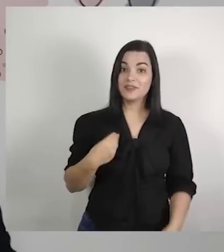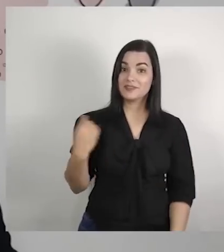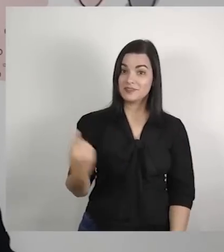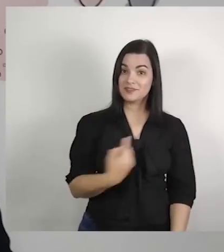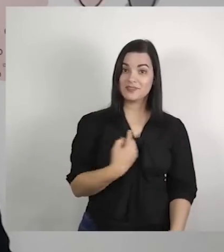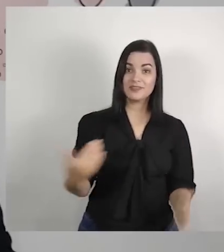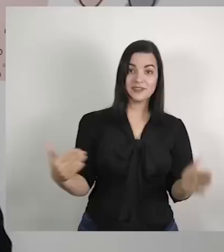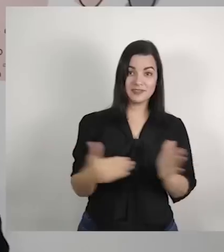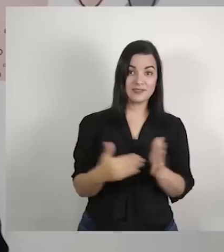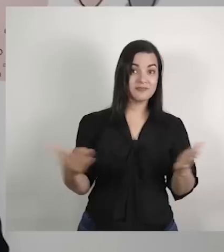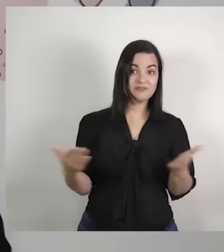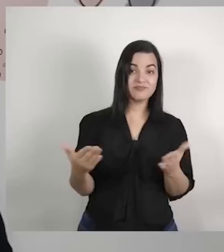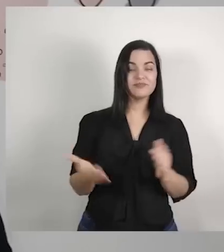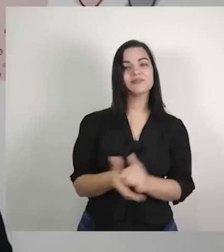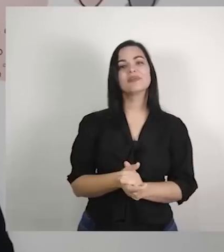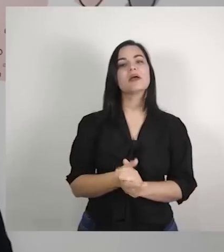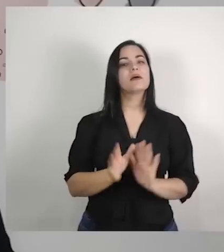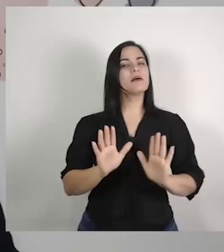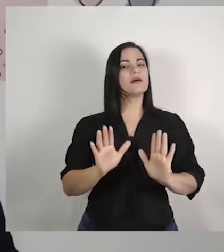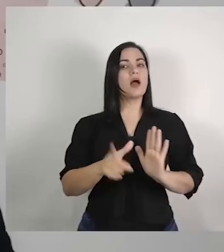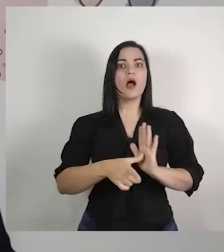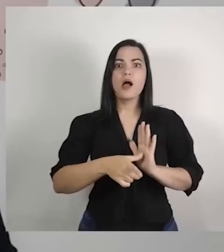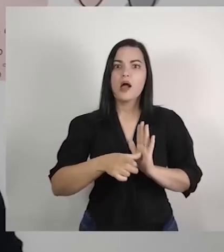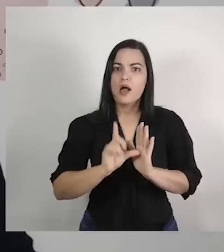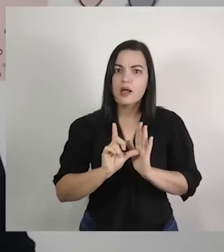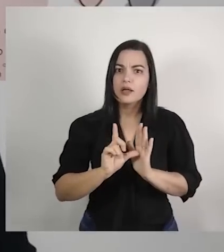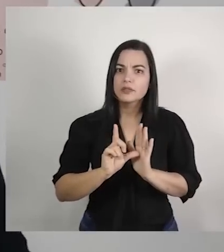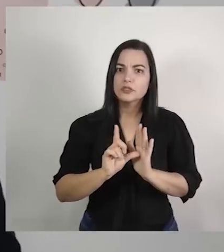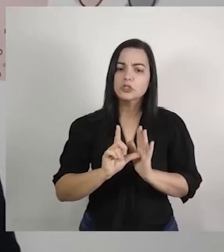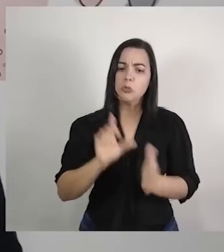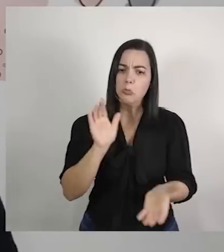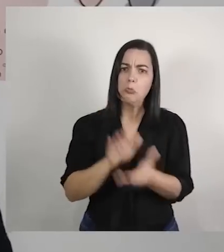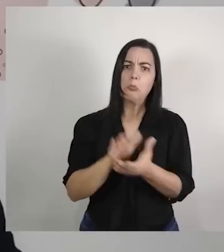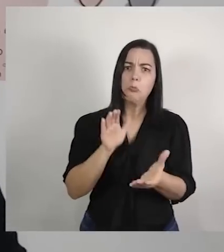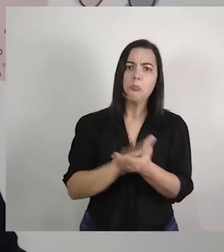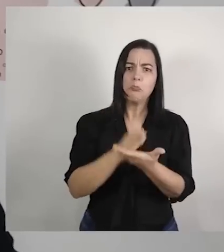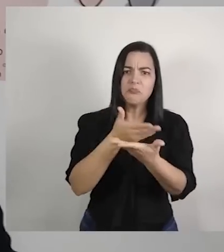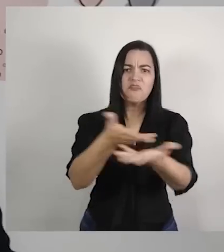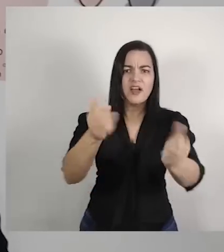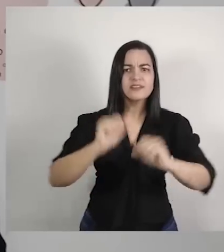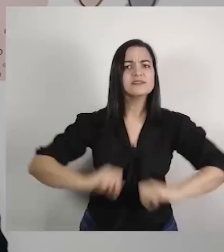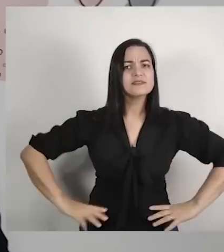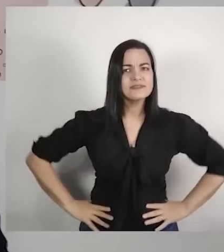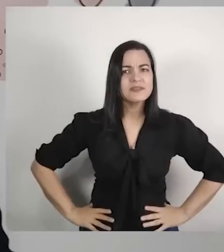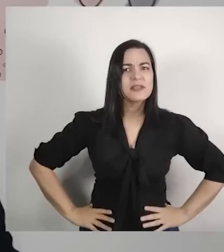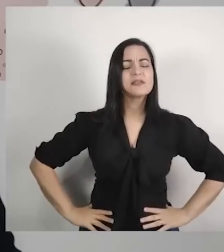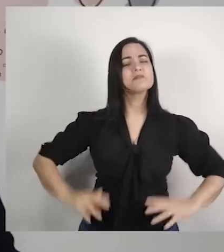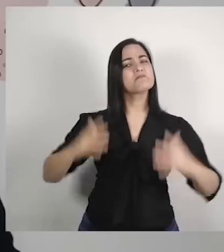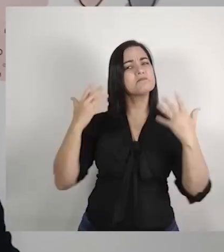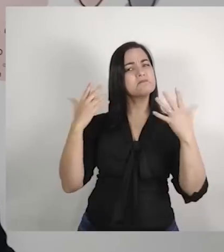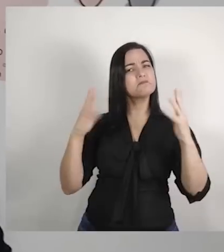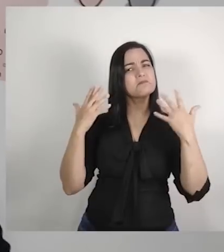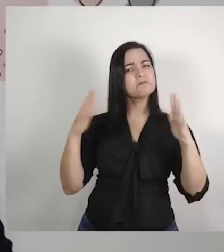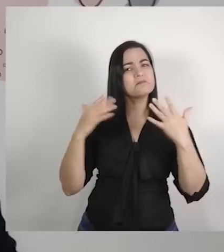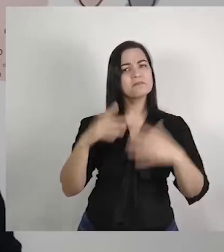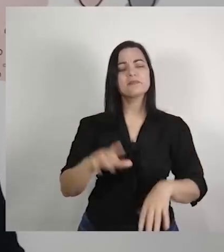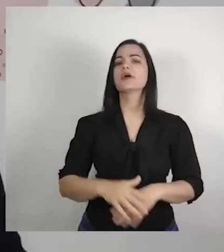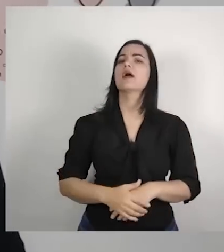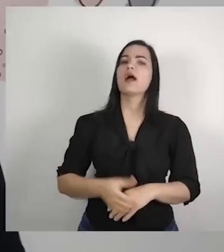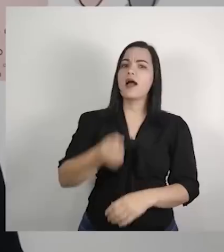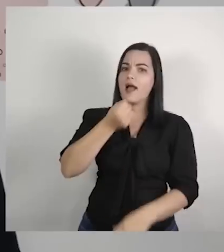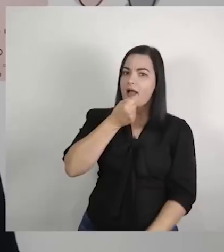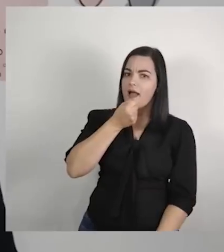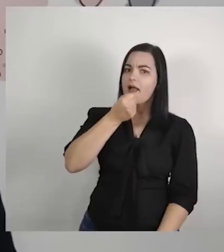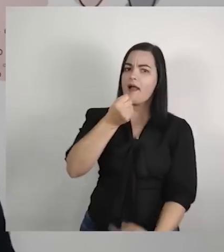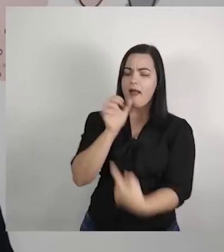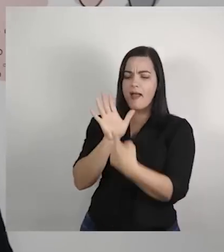Só que antes eu gostaria de dar os parabéns. Vocês se saíram excelentes apresentadores de